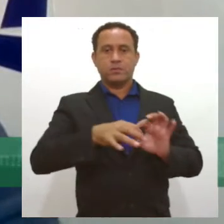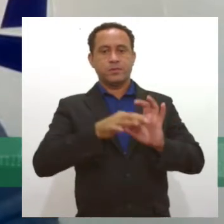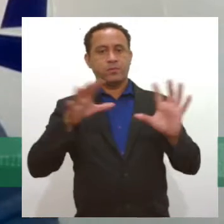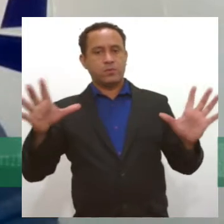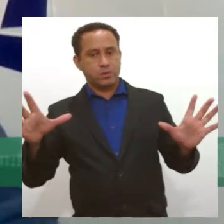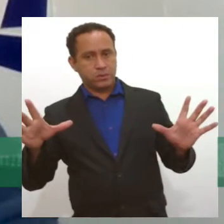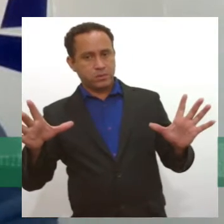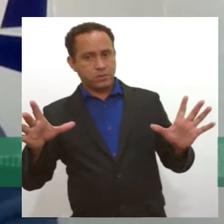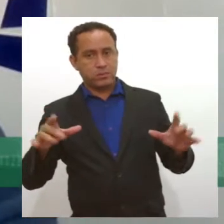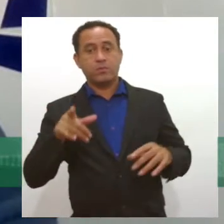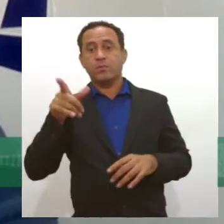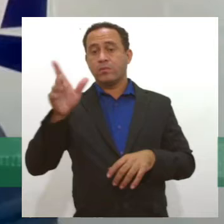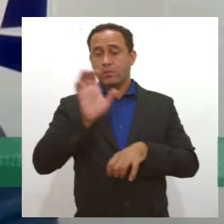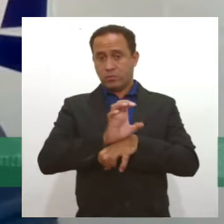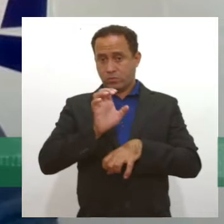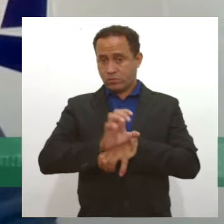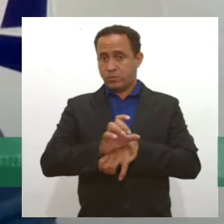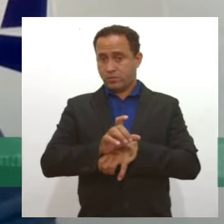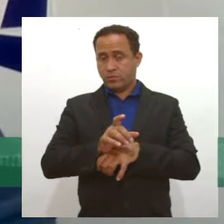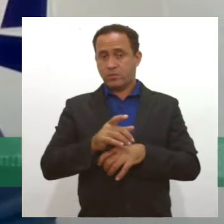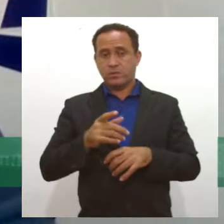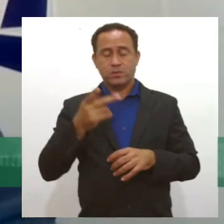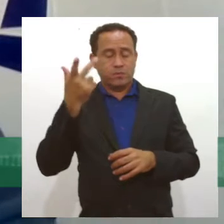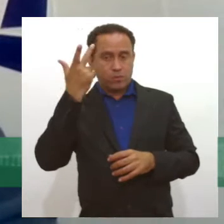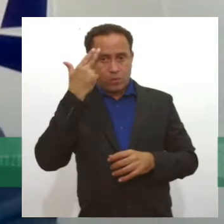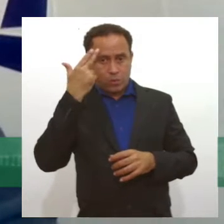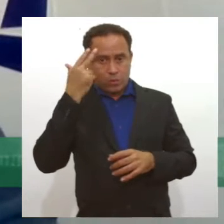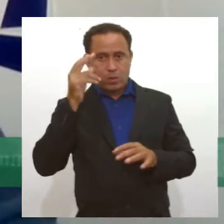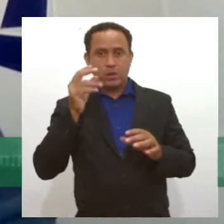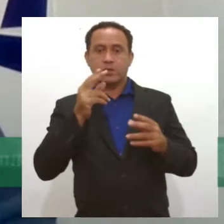no estado de vocês, se isso for competência